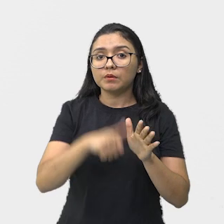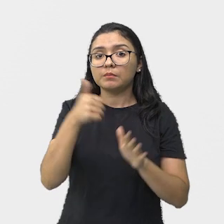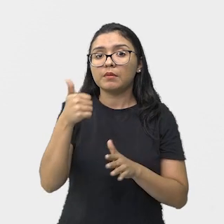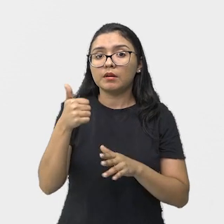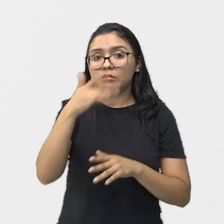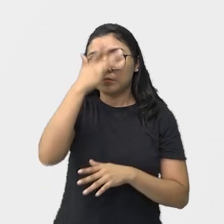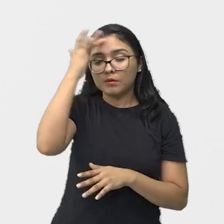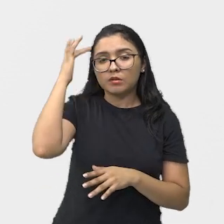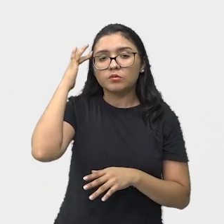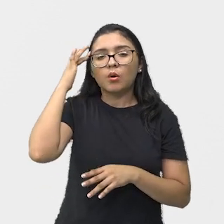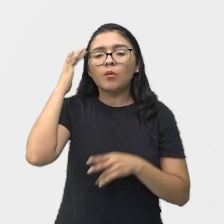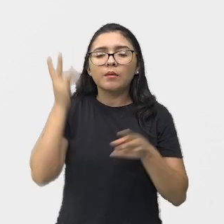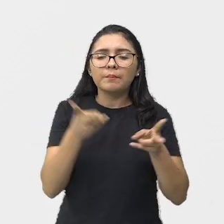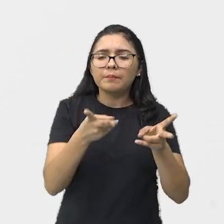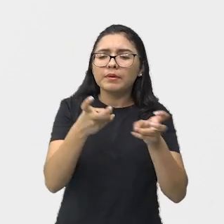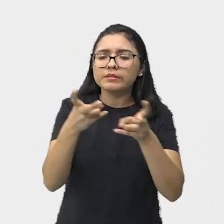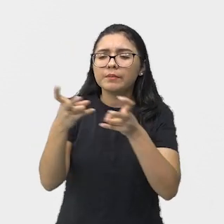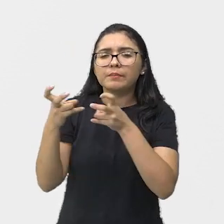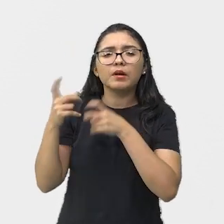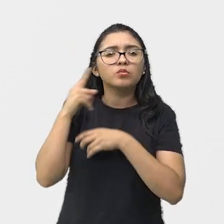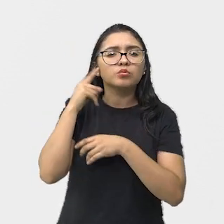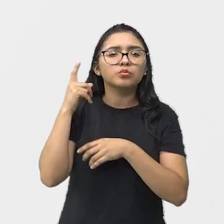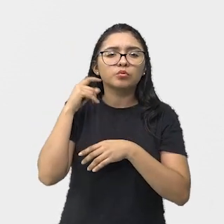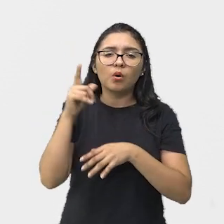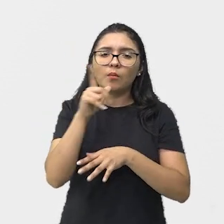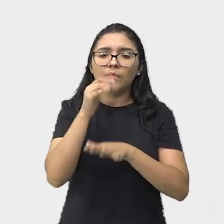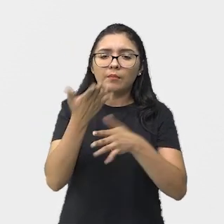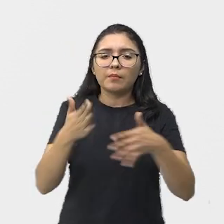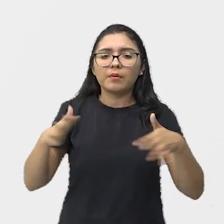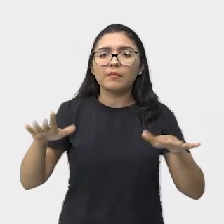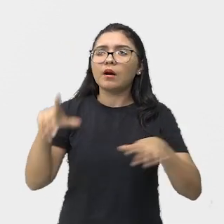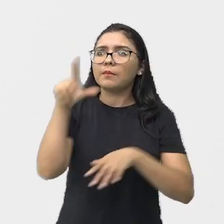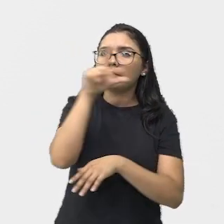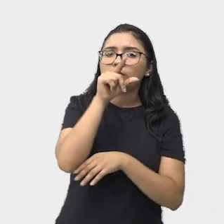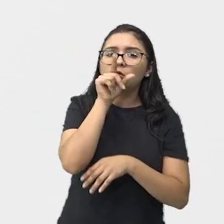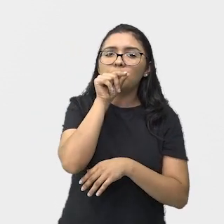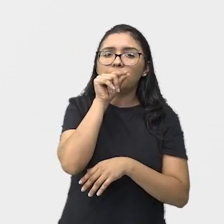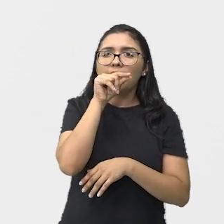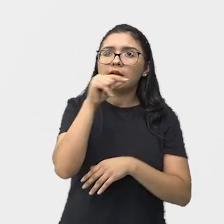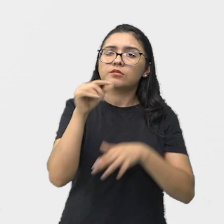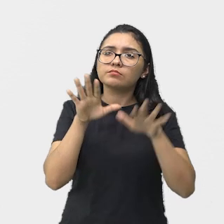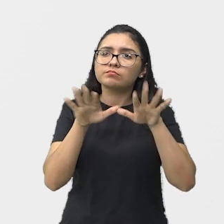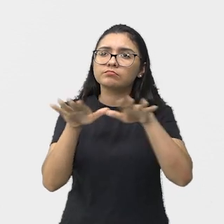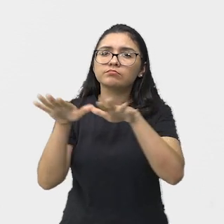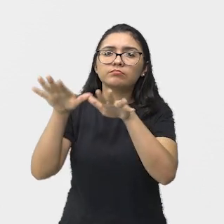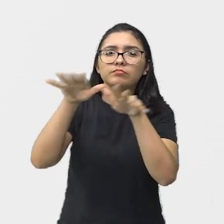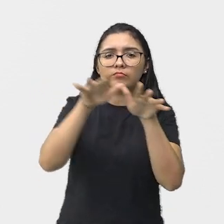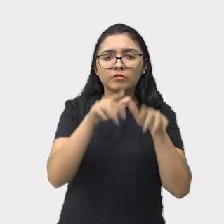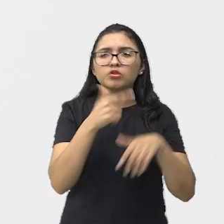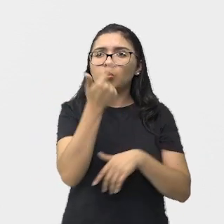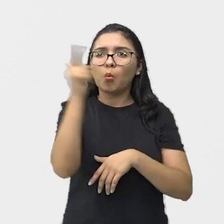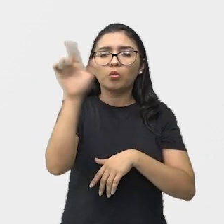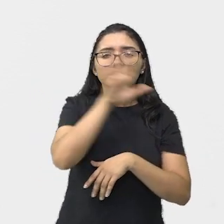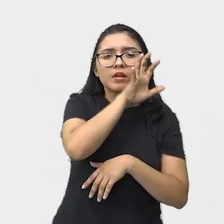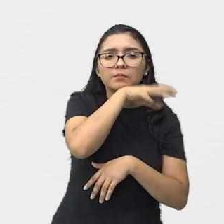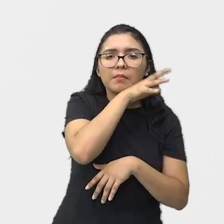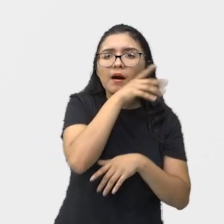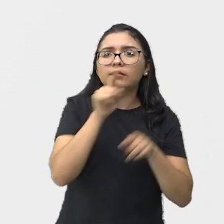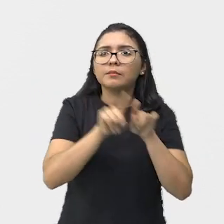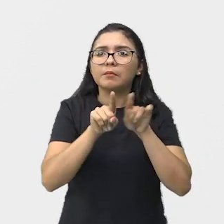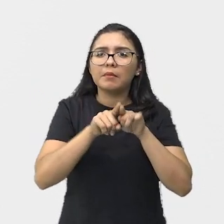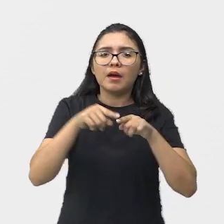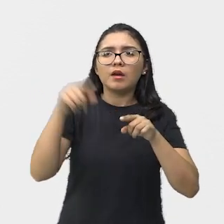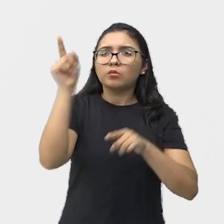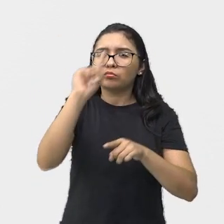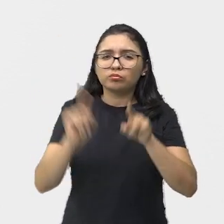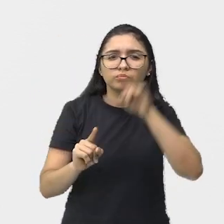ouviam o som das ondas, o canto dos pássaros, o som de outros animais, faziam para se comunicar os trovões, os